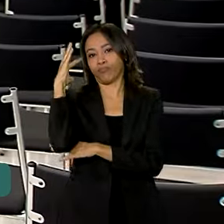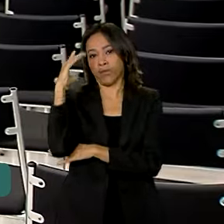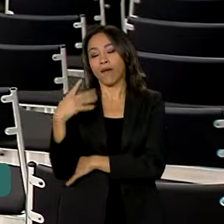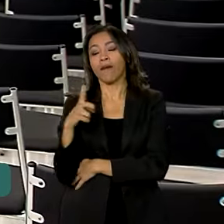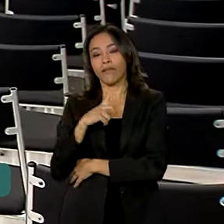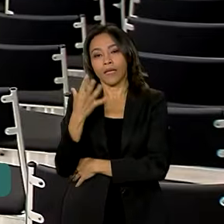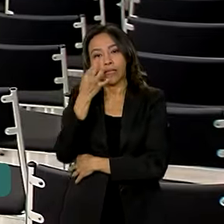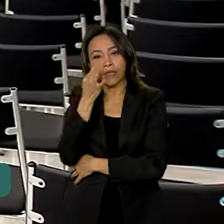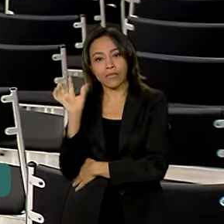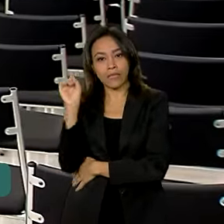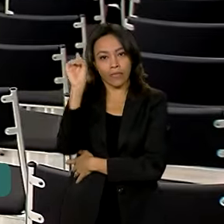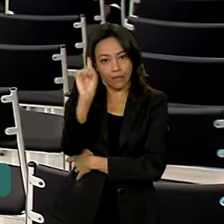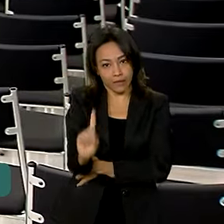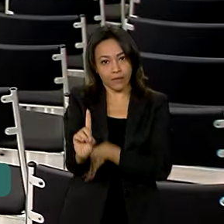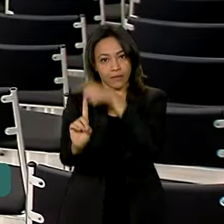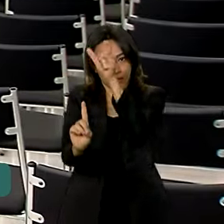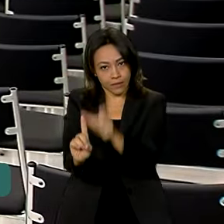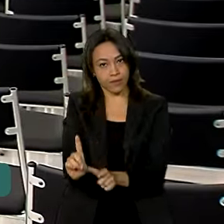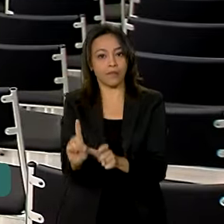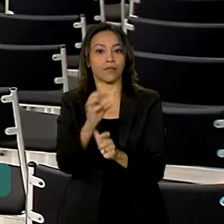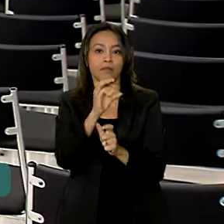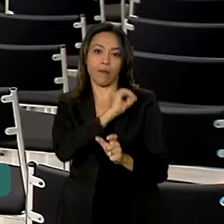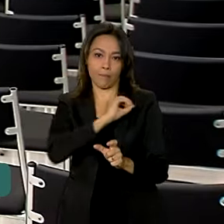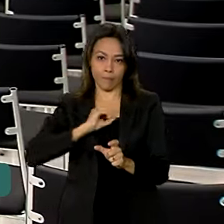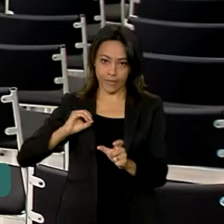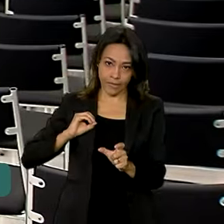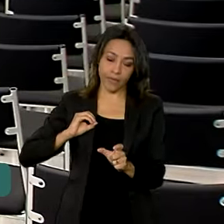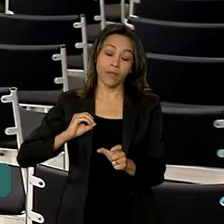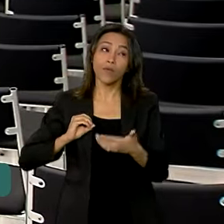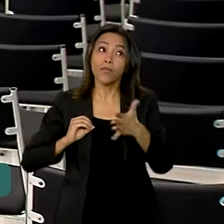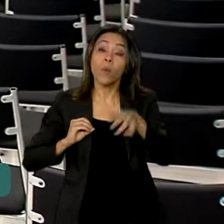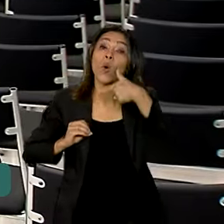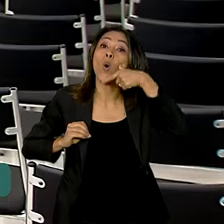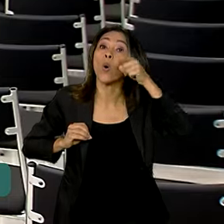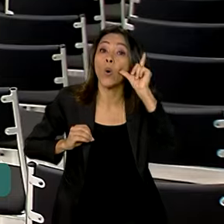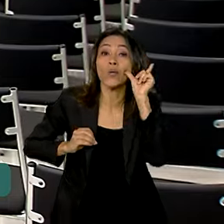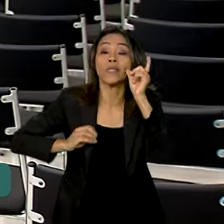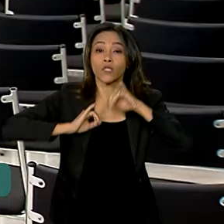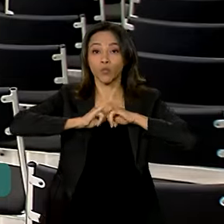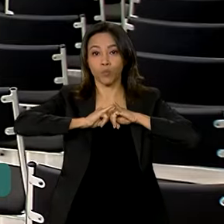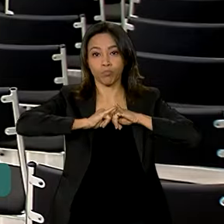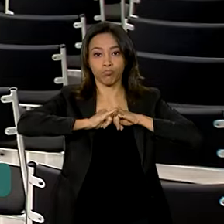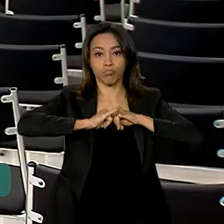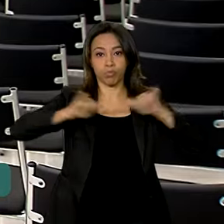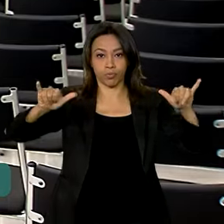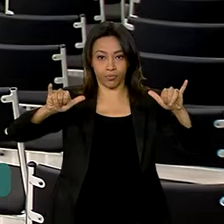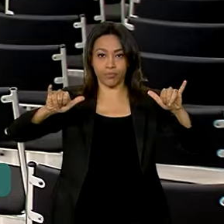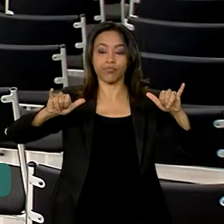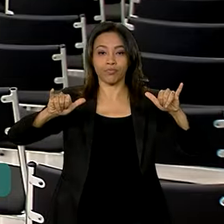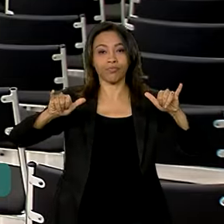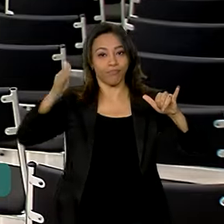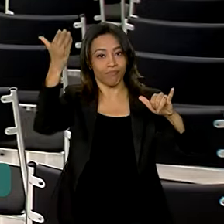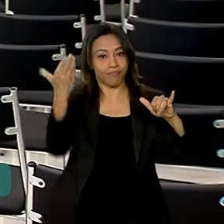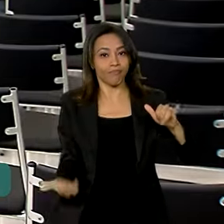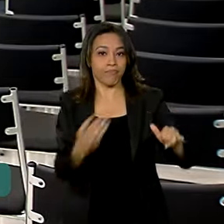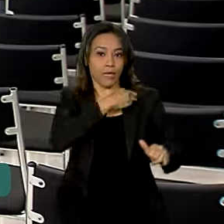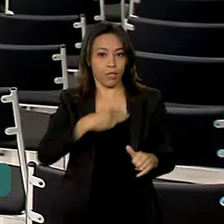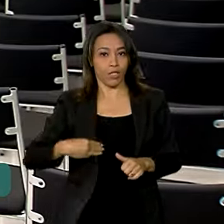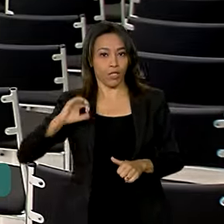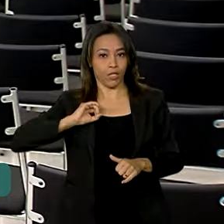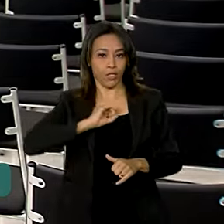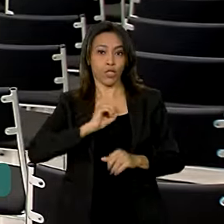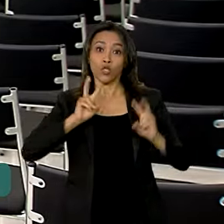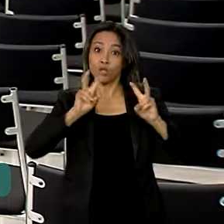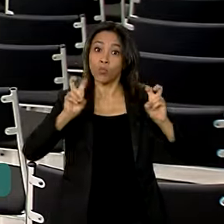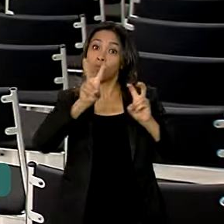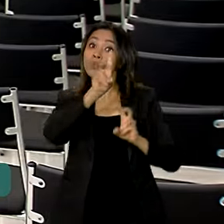presença da ministra Marina Silva. E olha, ontem, em um pronunciamento que foi feito pela ministra Marina Silva em relação a esse